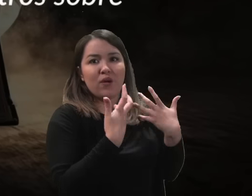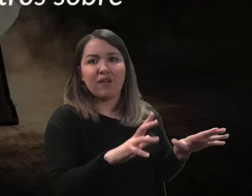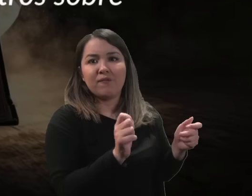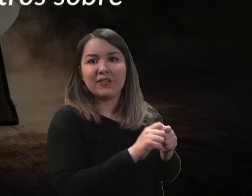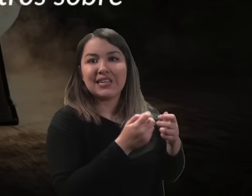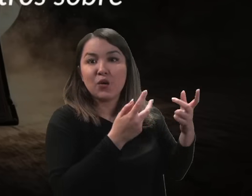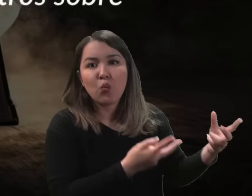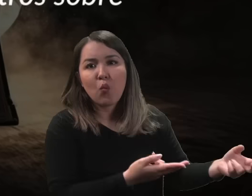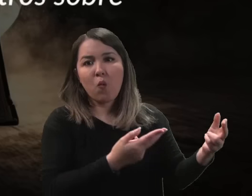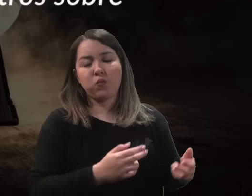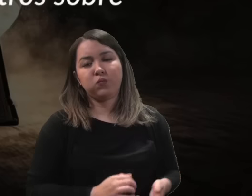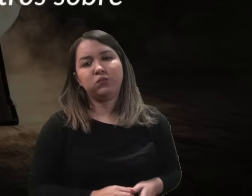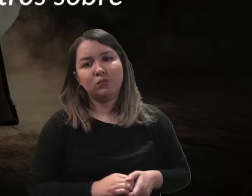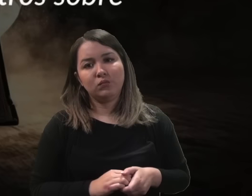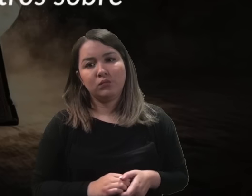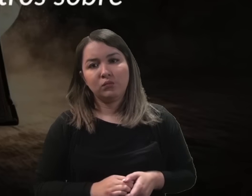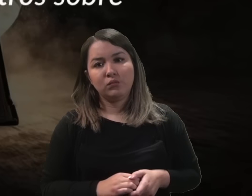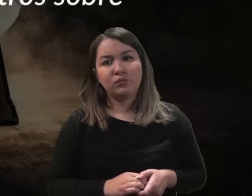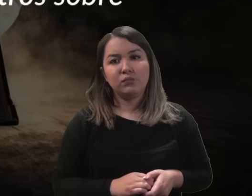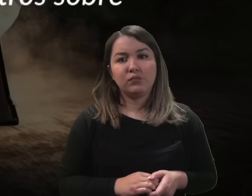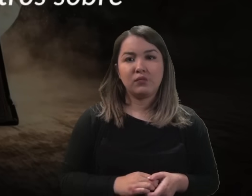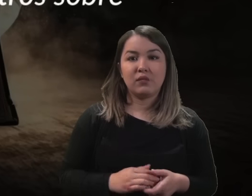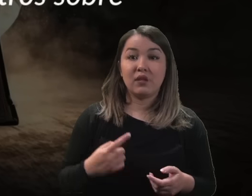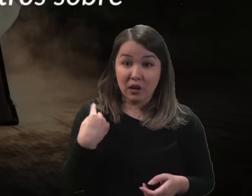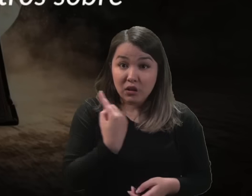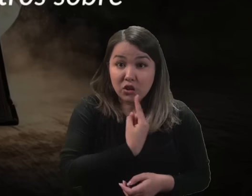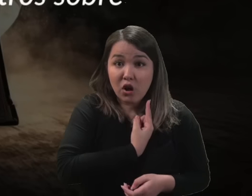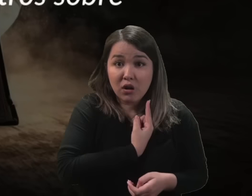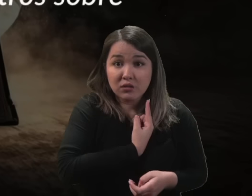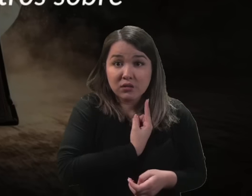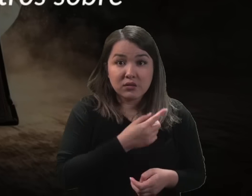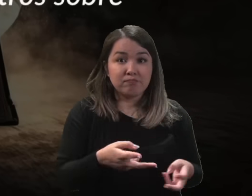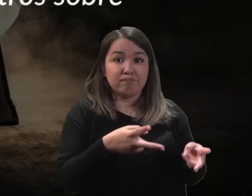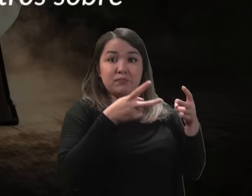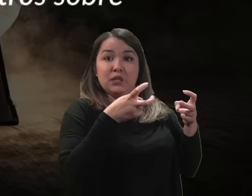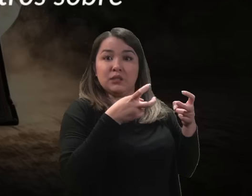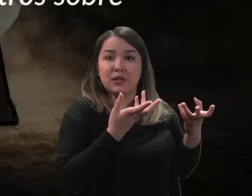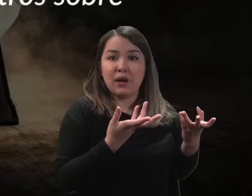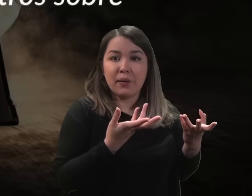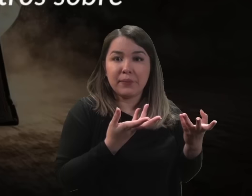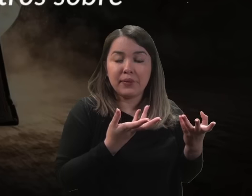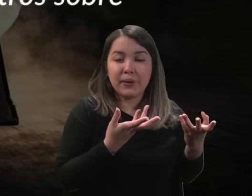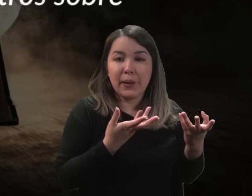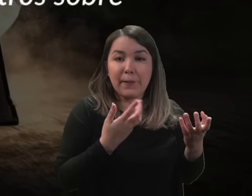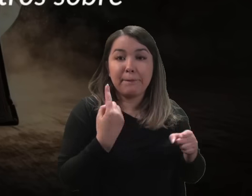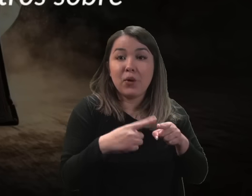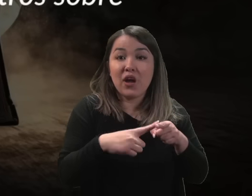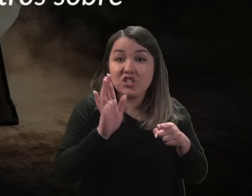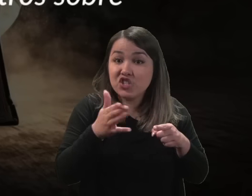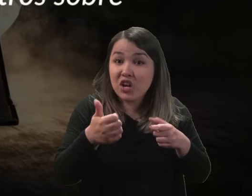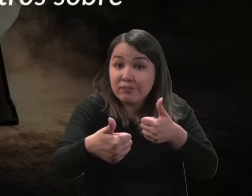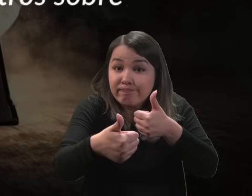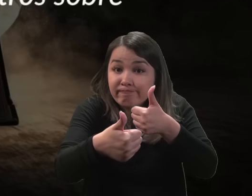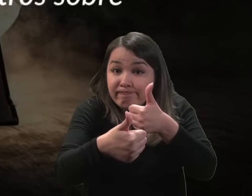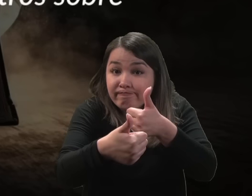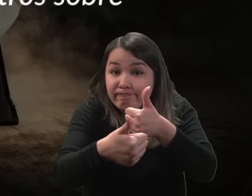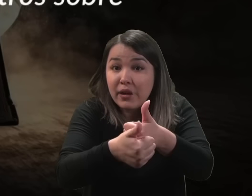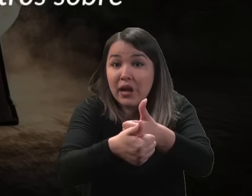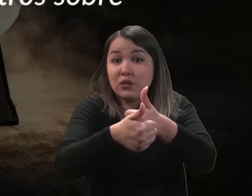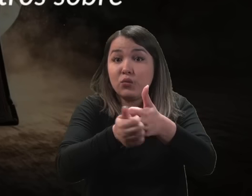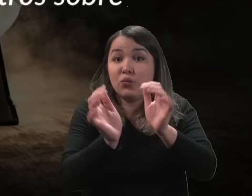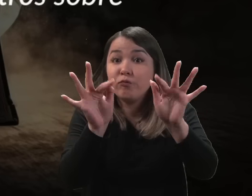de nós outros sobre quem os fins dos séculos tem chegado